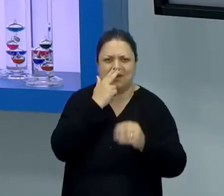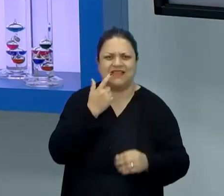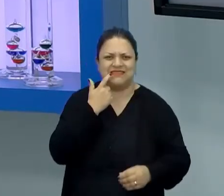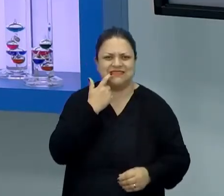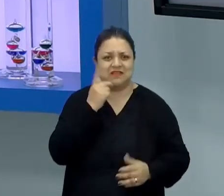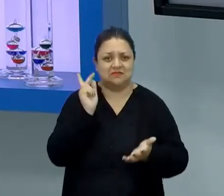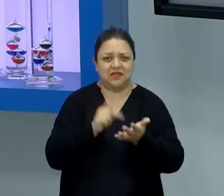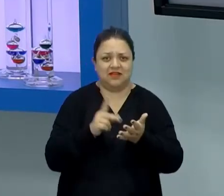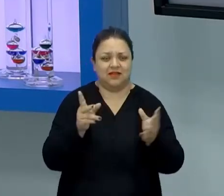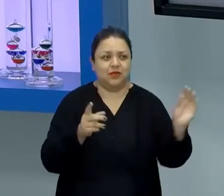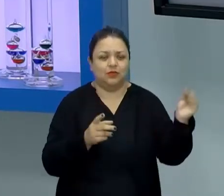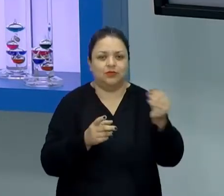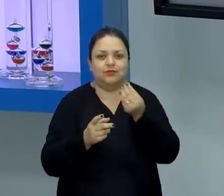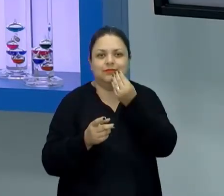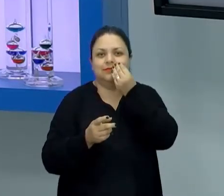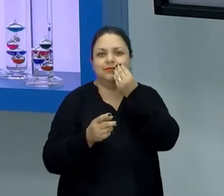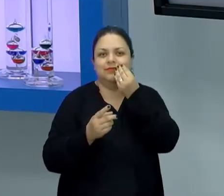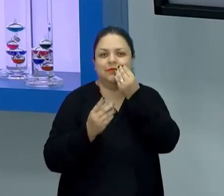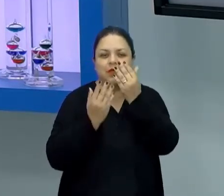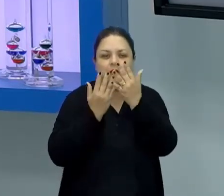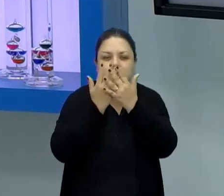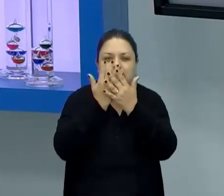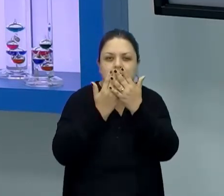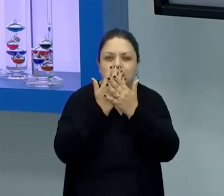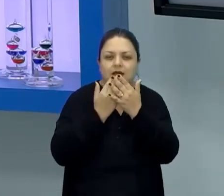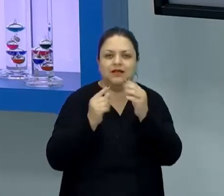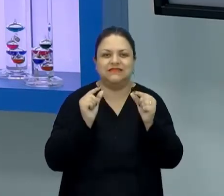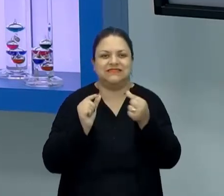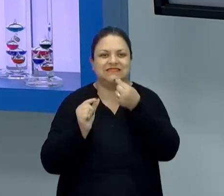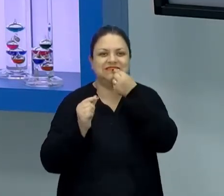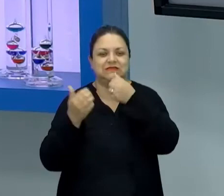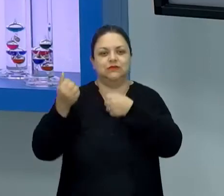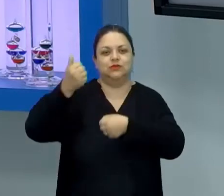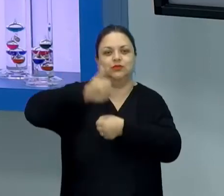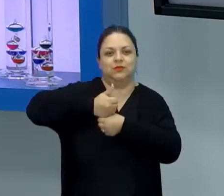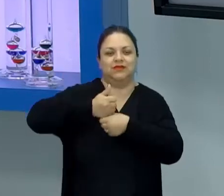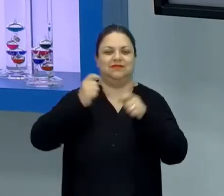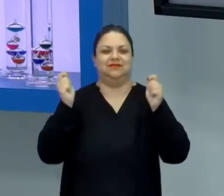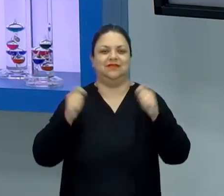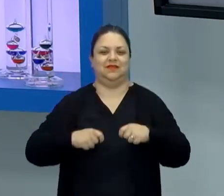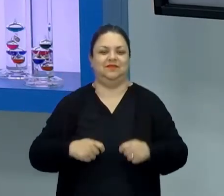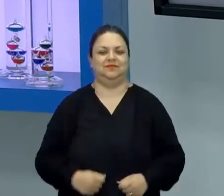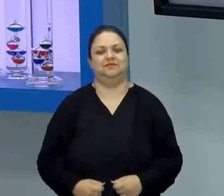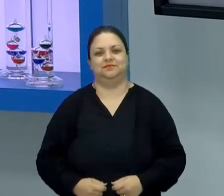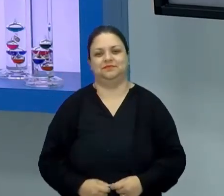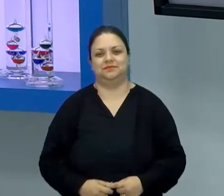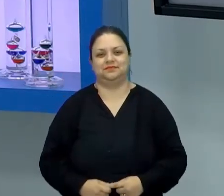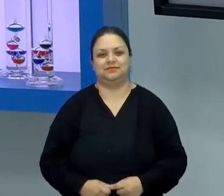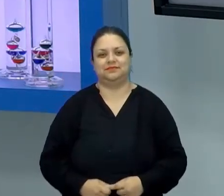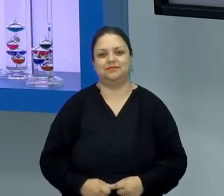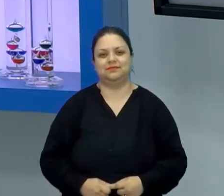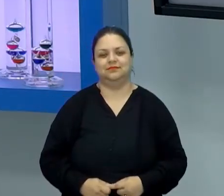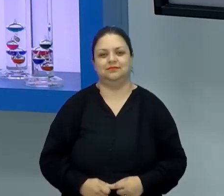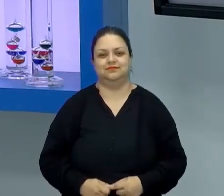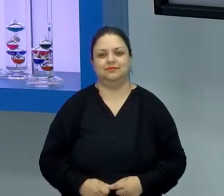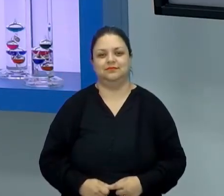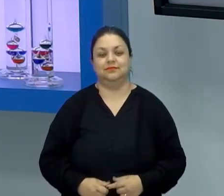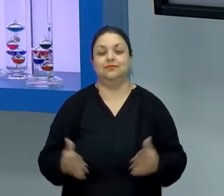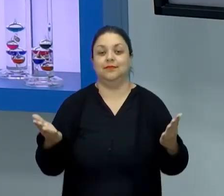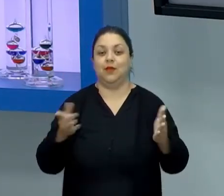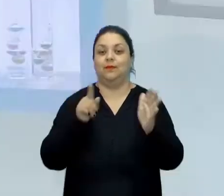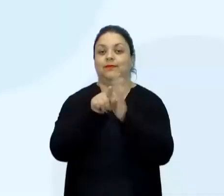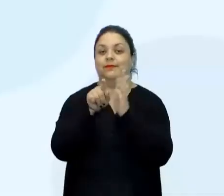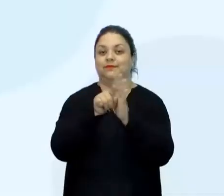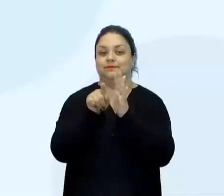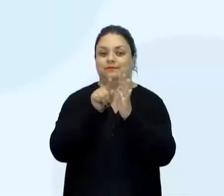uma fase vítrea também, tá bom? E aí, gente, eu venho aqui para minhas